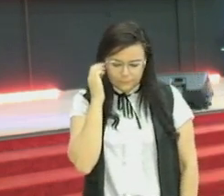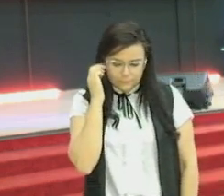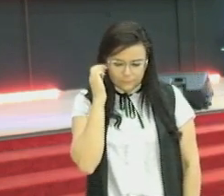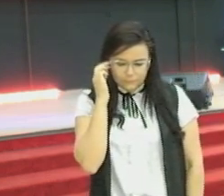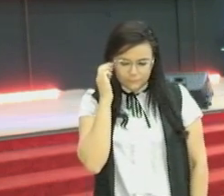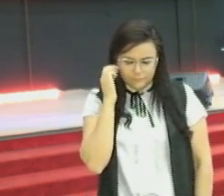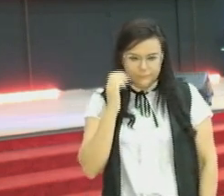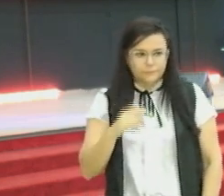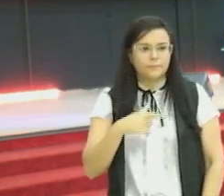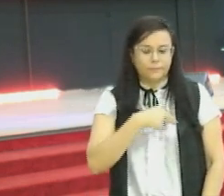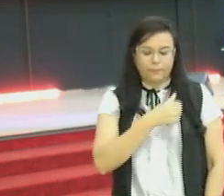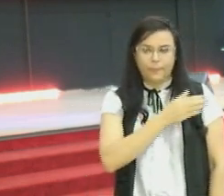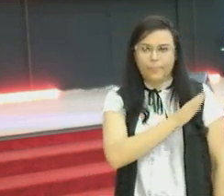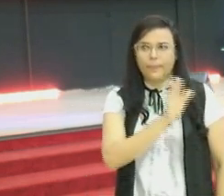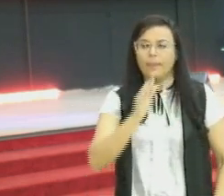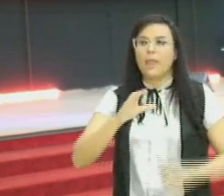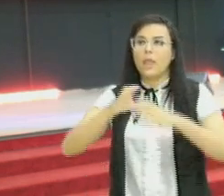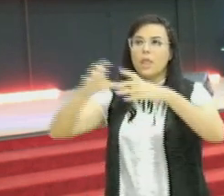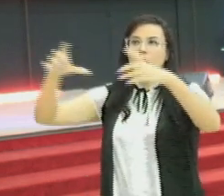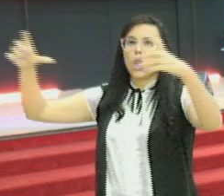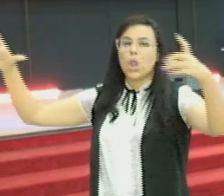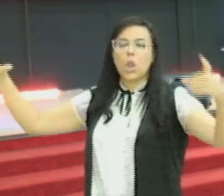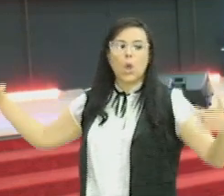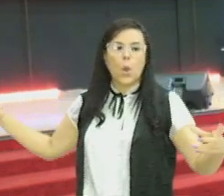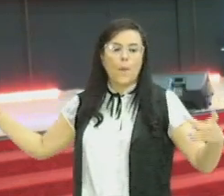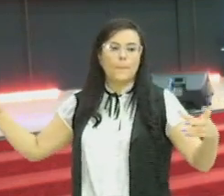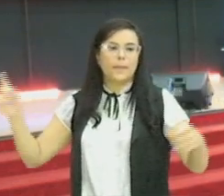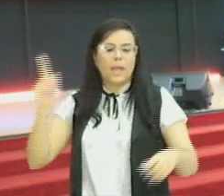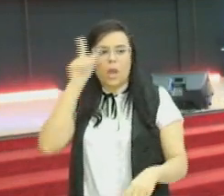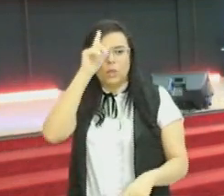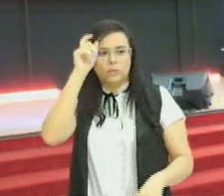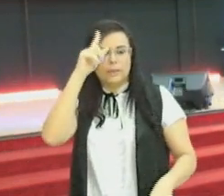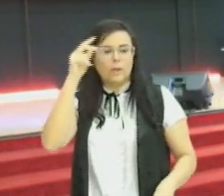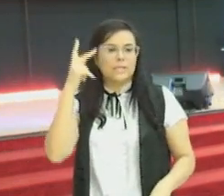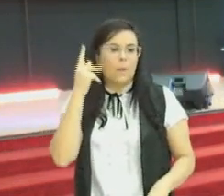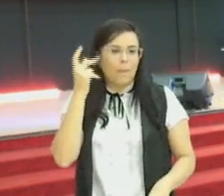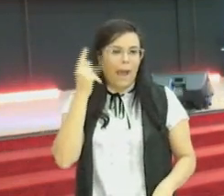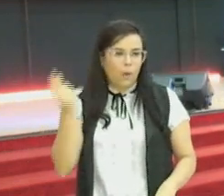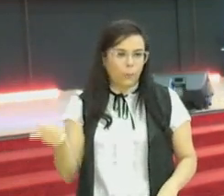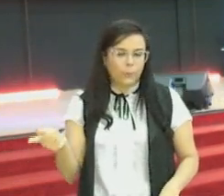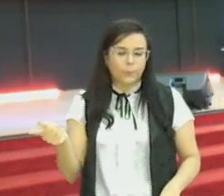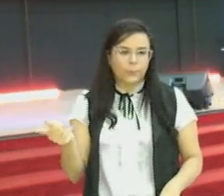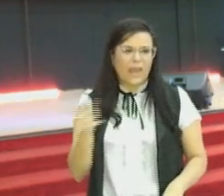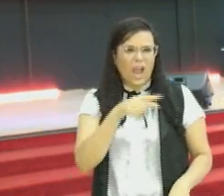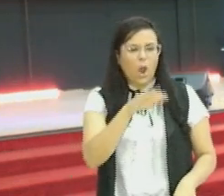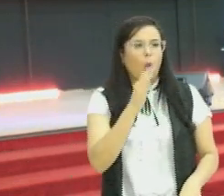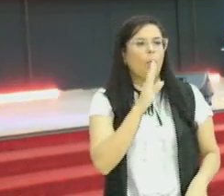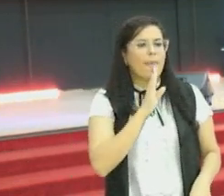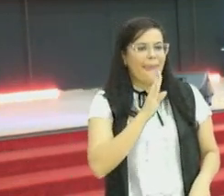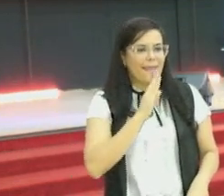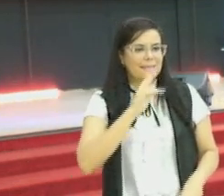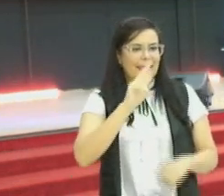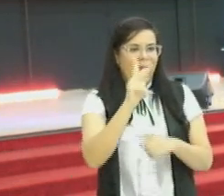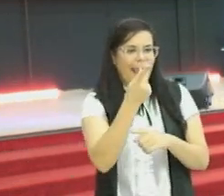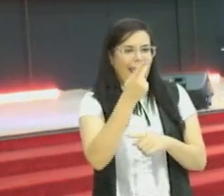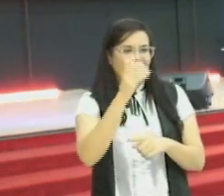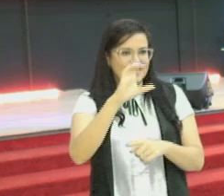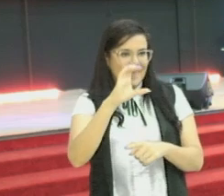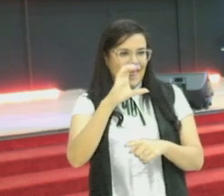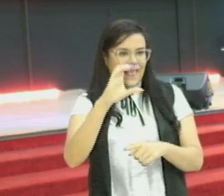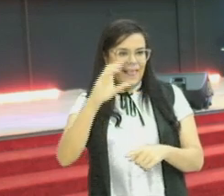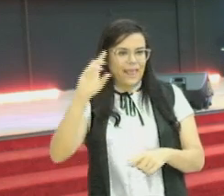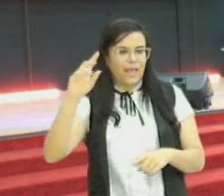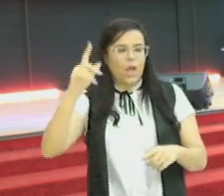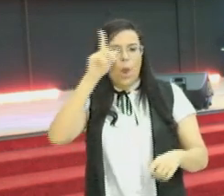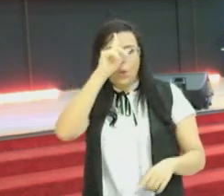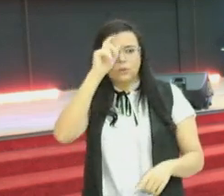enorme hospital. Quem já foi em São Paulo conhece o Hospital das Clínicas. E ela conta nos seus livros a história